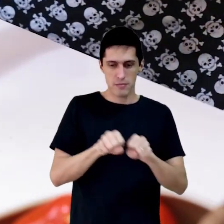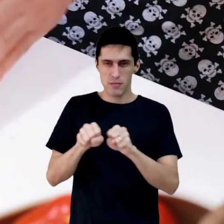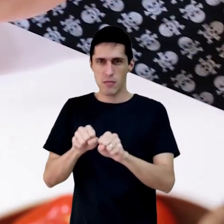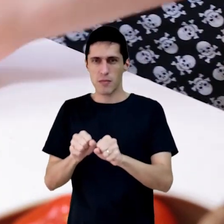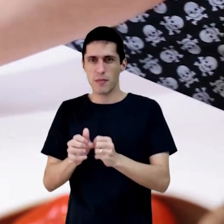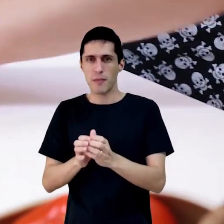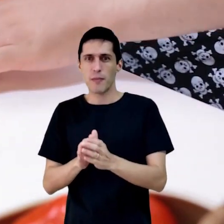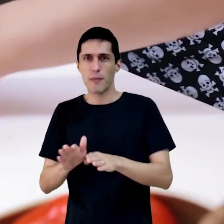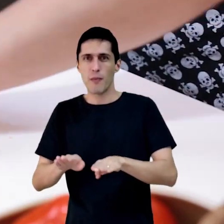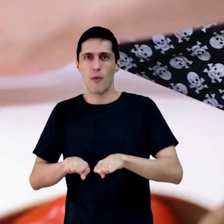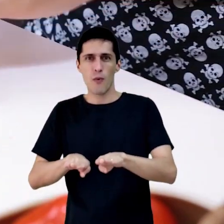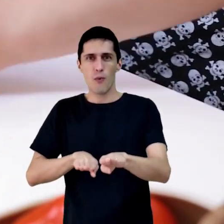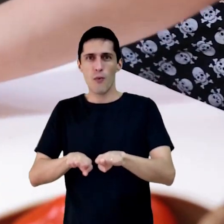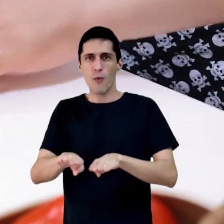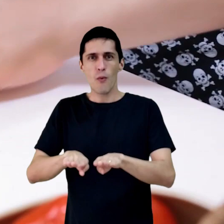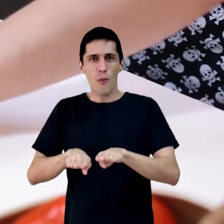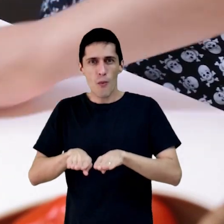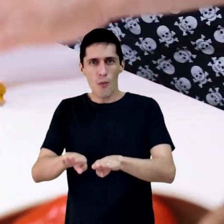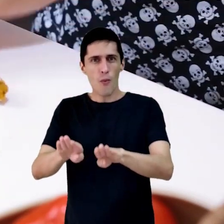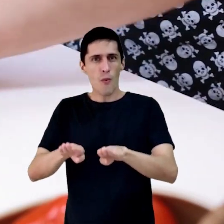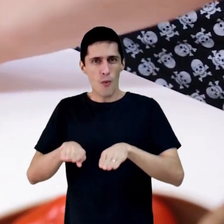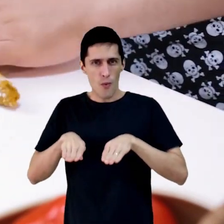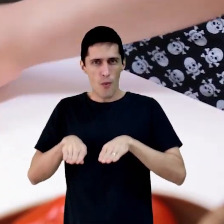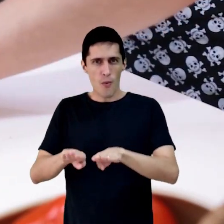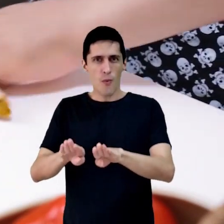a gente vai fazer isso aqui, ó.